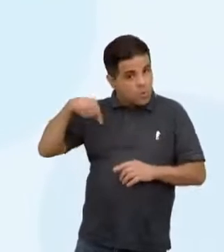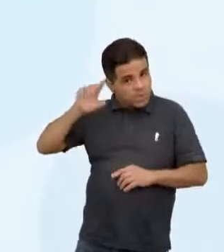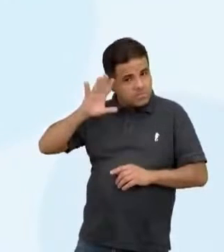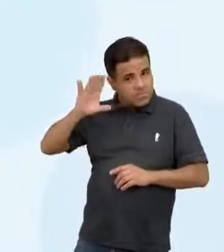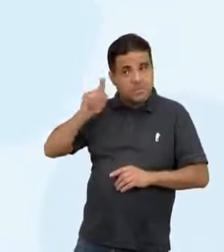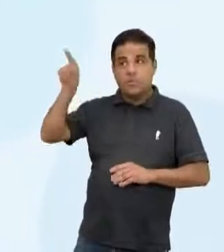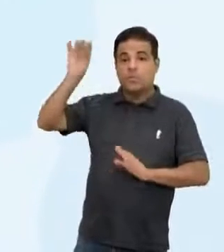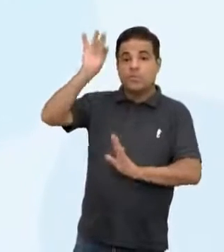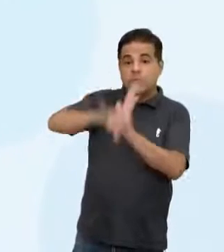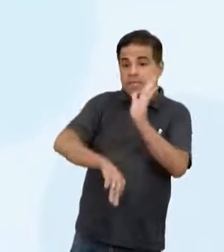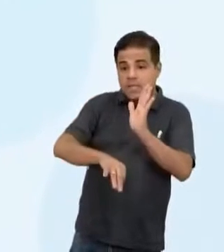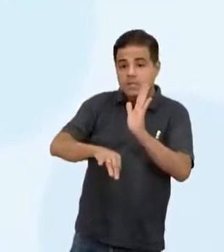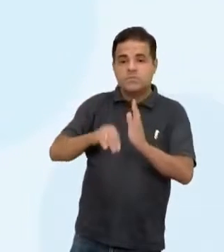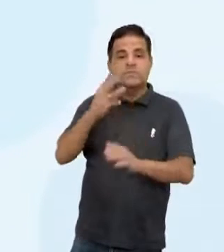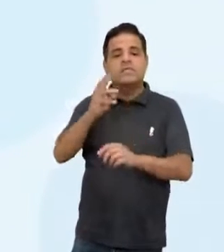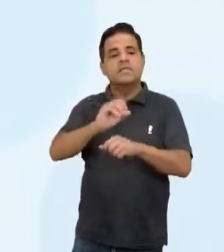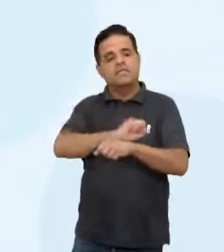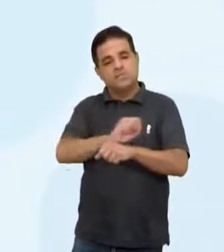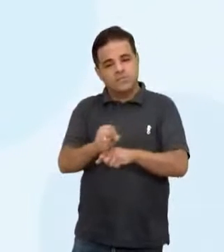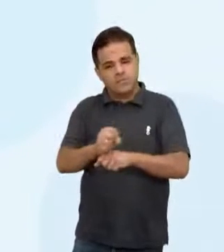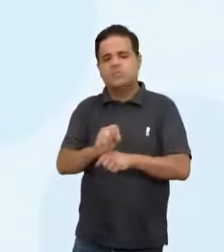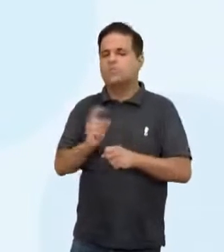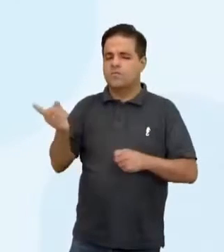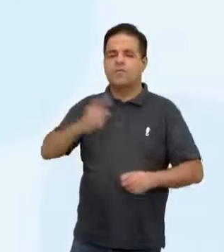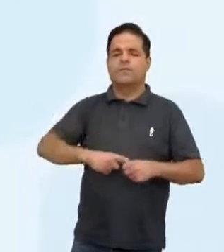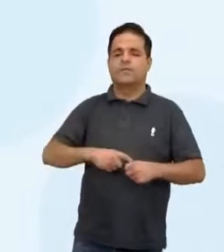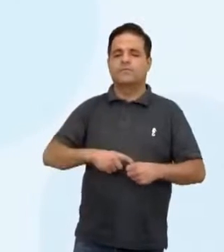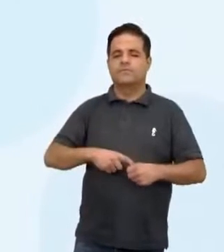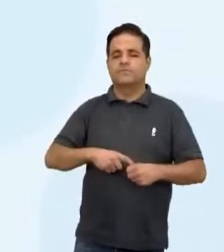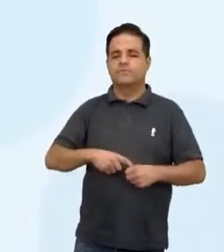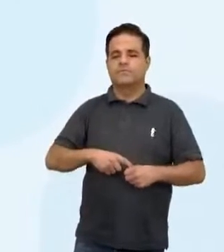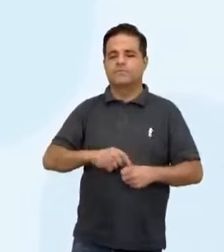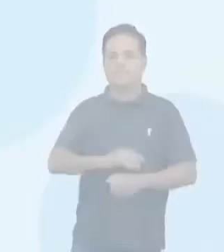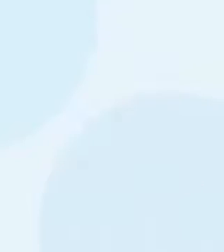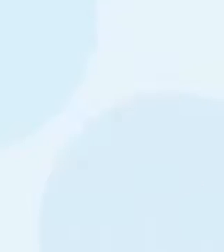de acordo com esse texto, 30 segundos, já voltamos.